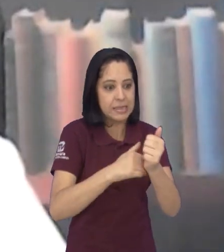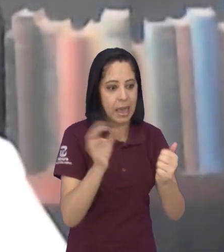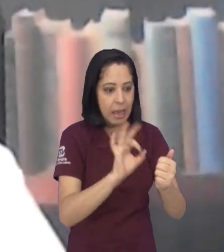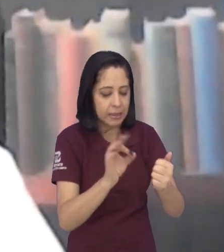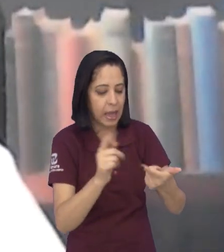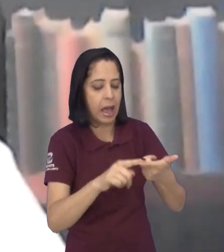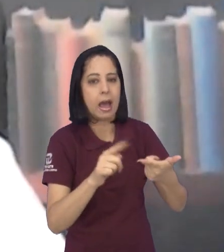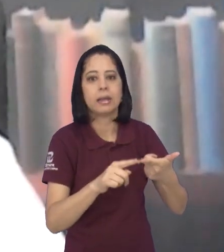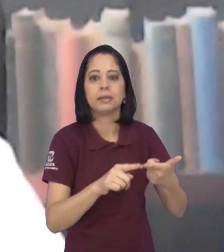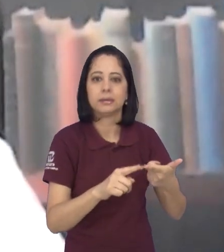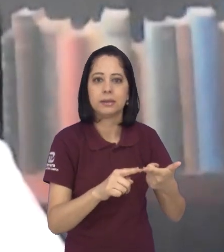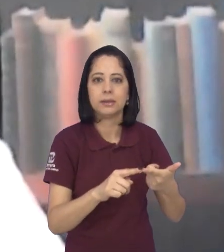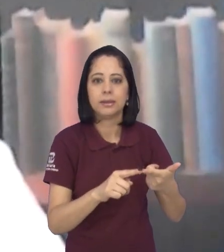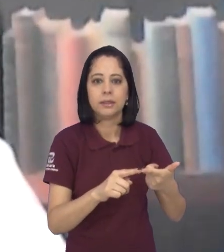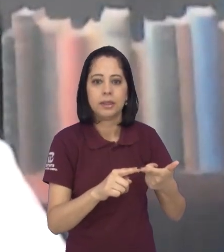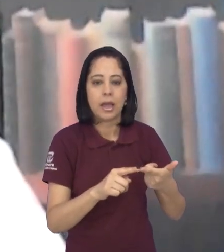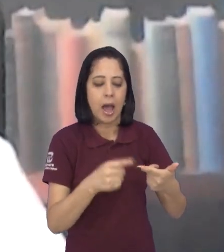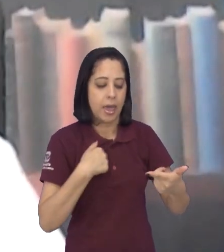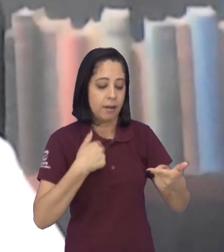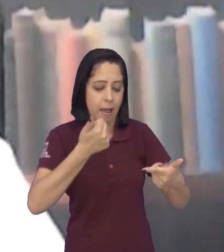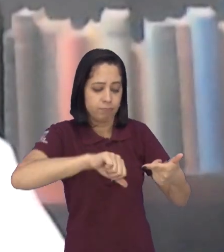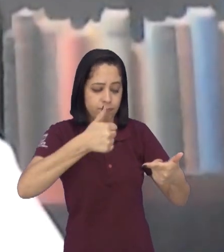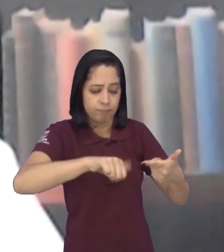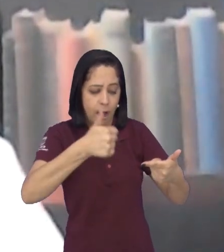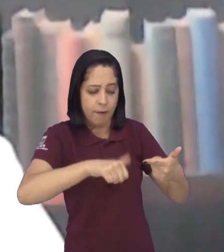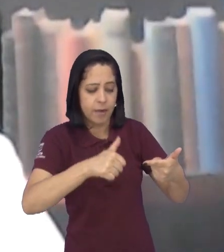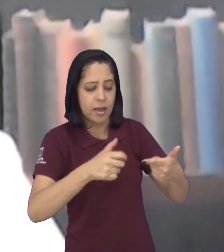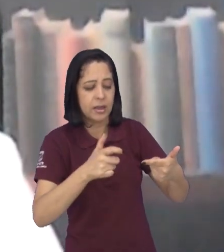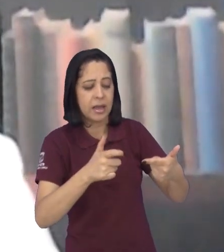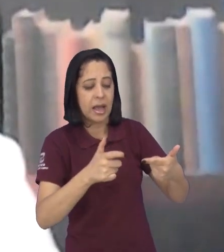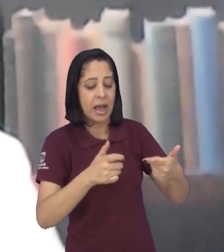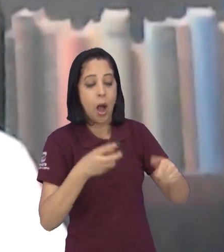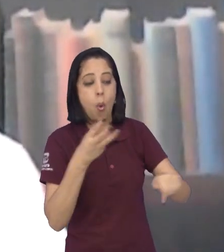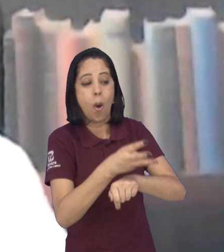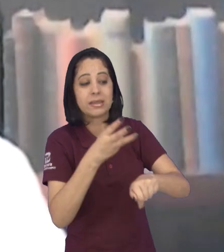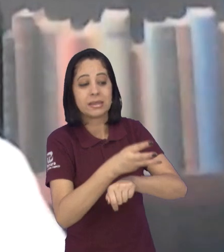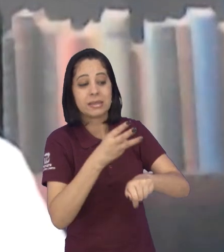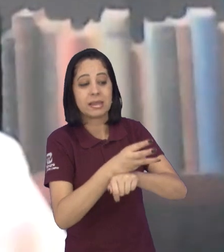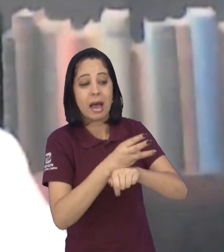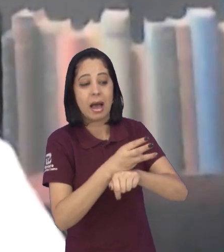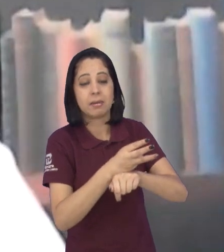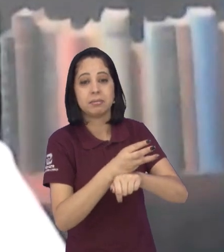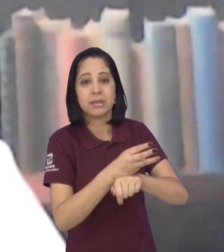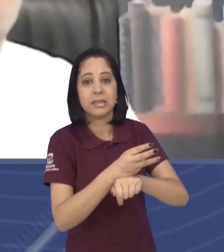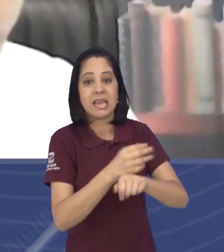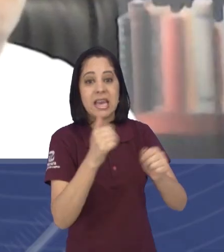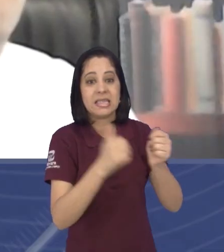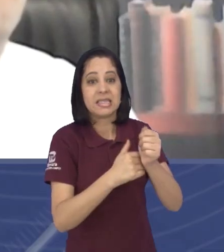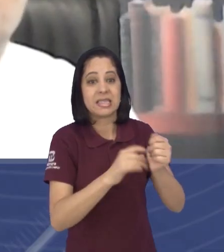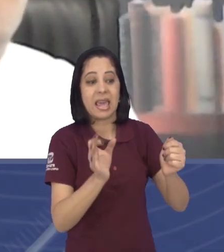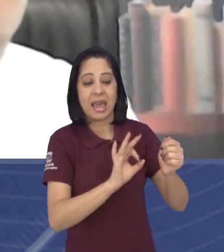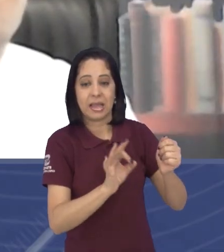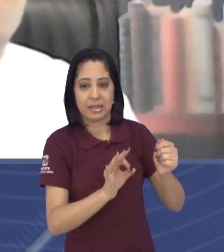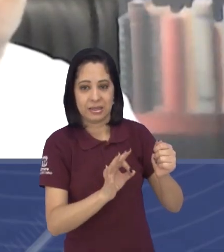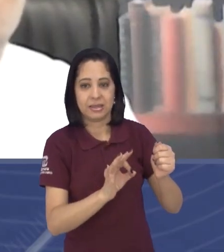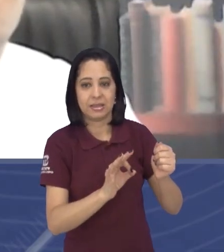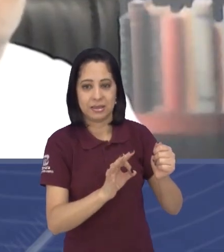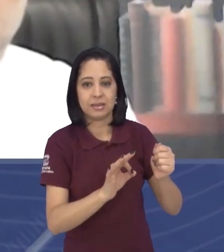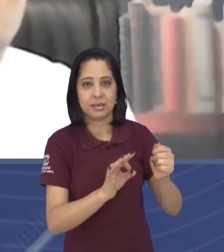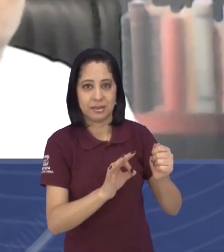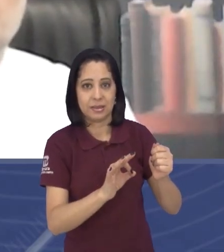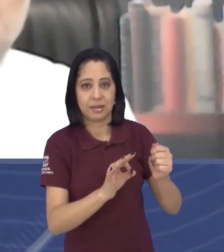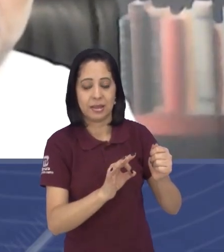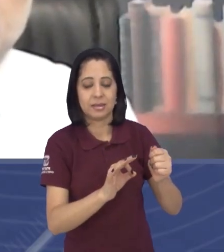seja, abertos. Ele vai verificar onde está um WhatsApp aberto sem senha, que são os chamados aplicativos que nós temos